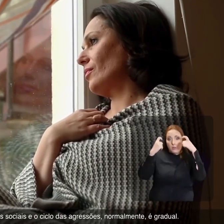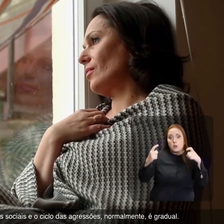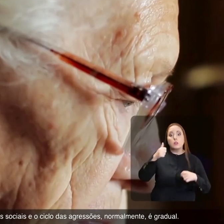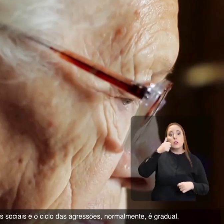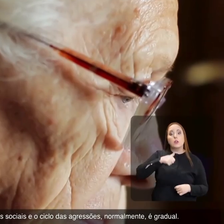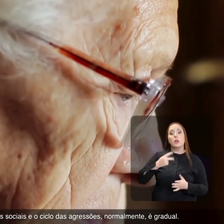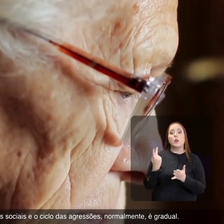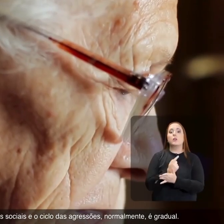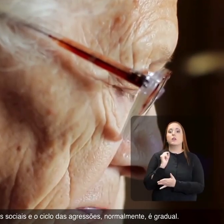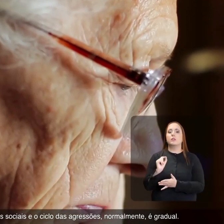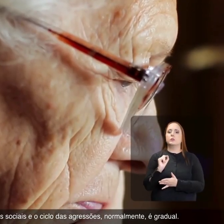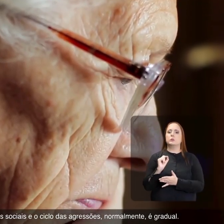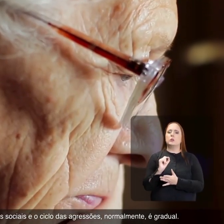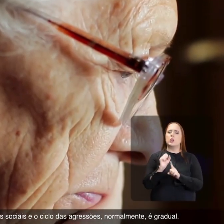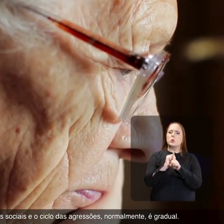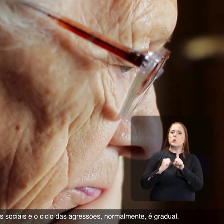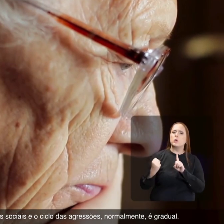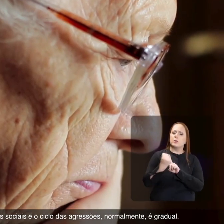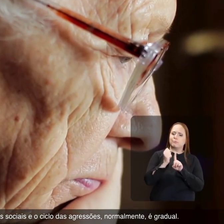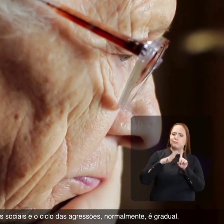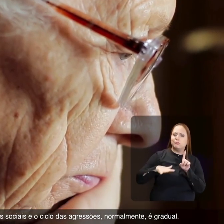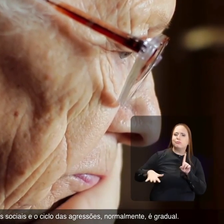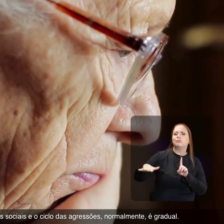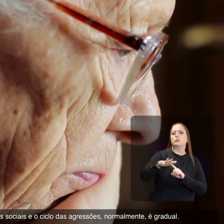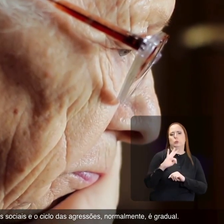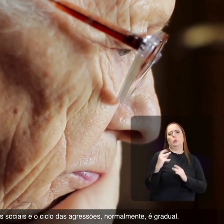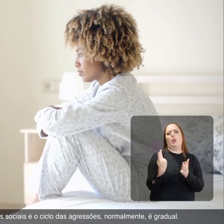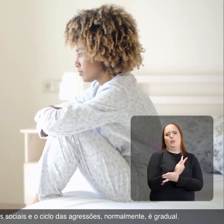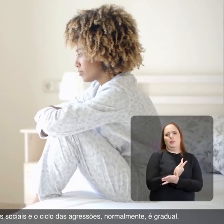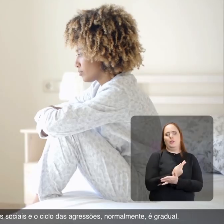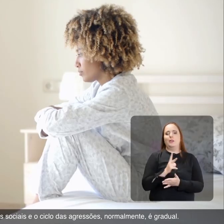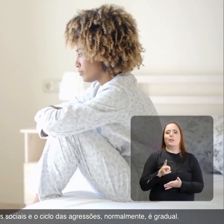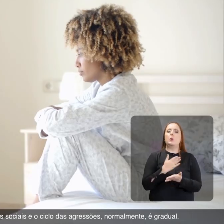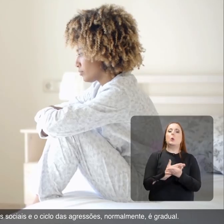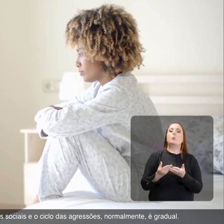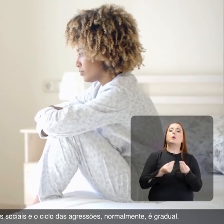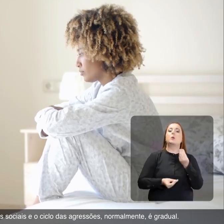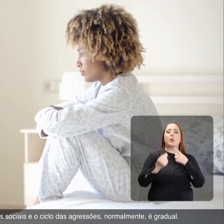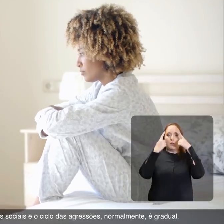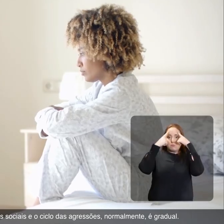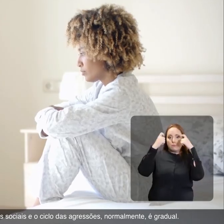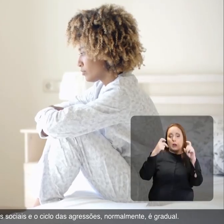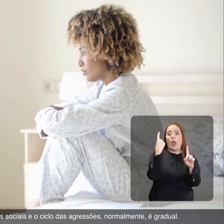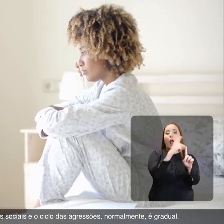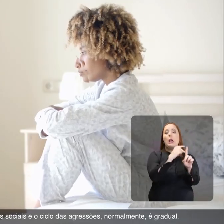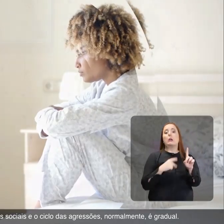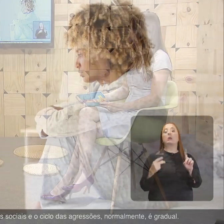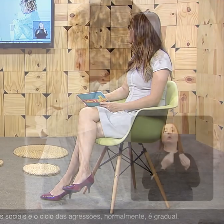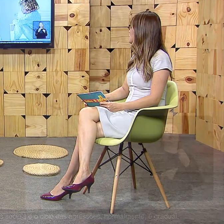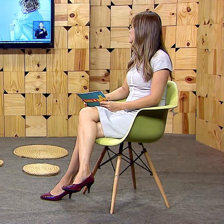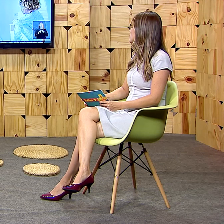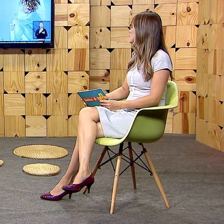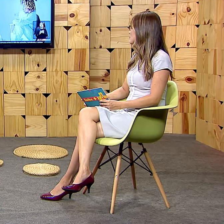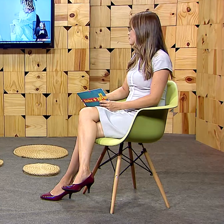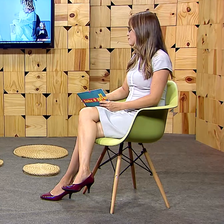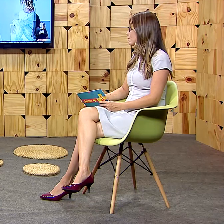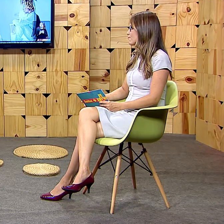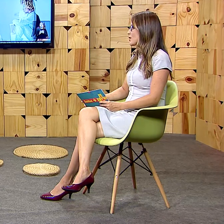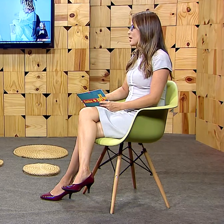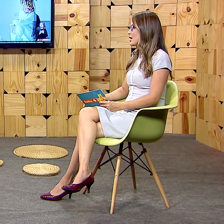violência contra a mulher atinge todas as camadas sociais e o ciclo das agressões normalmente é